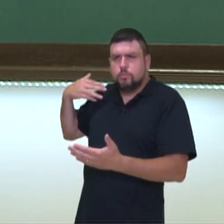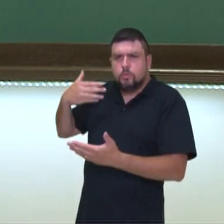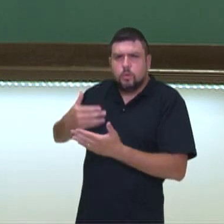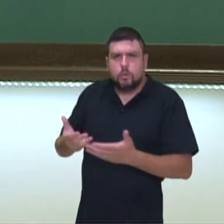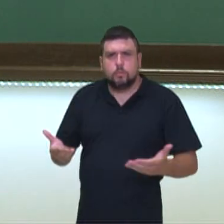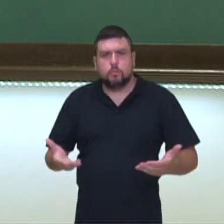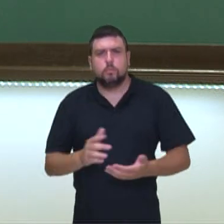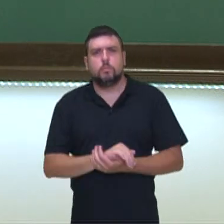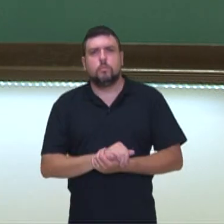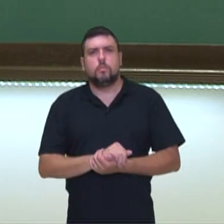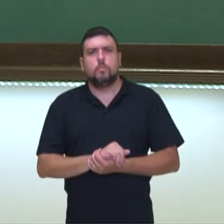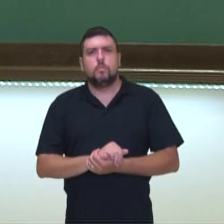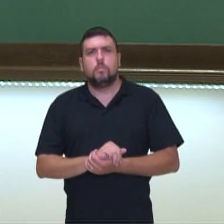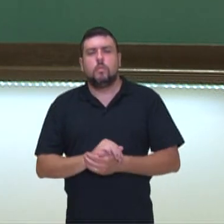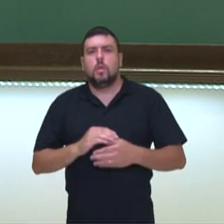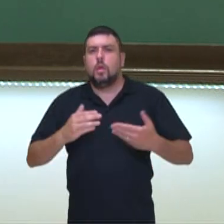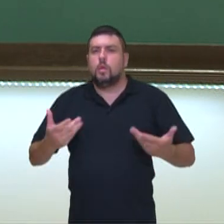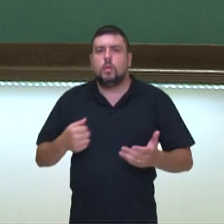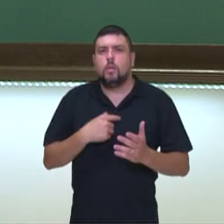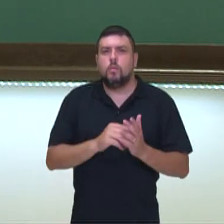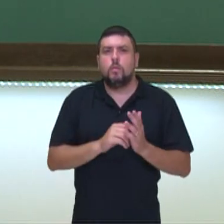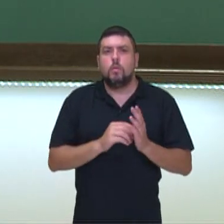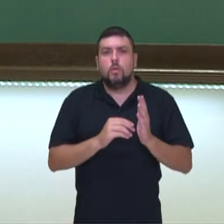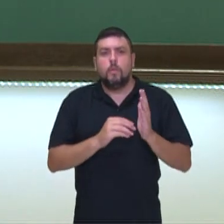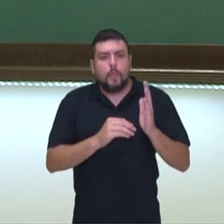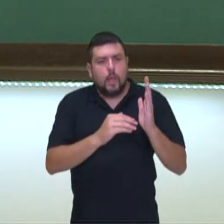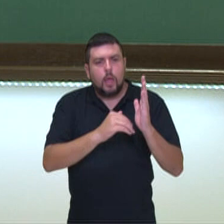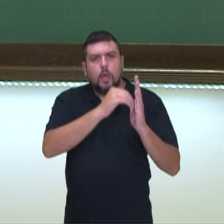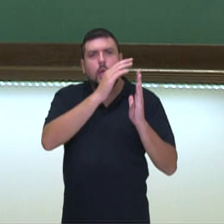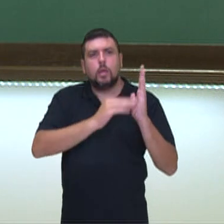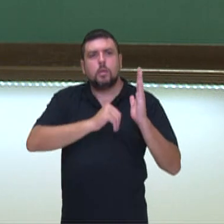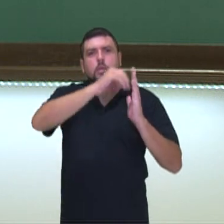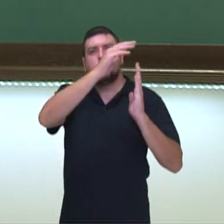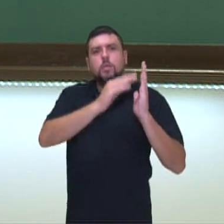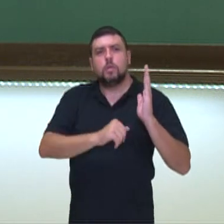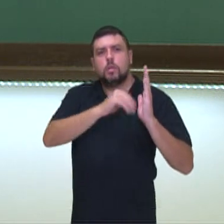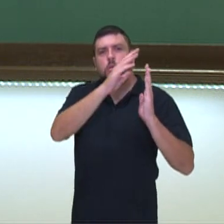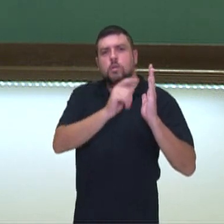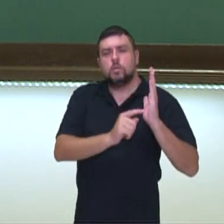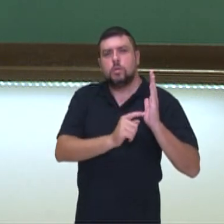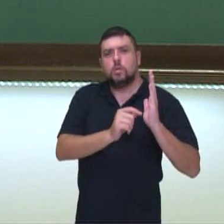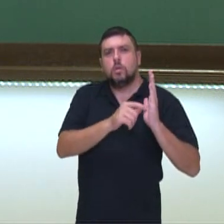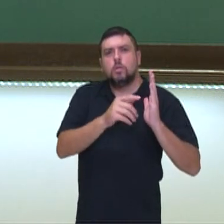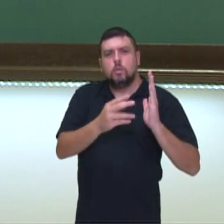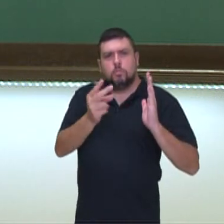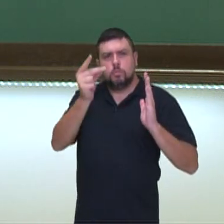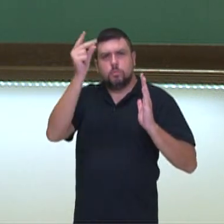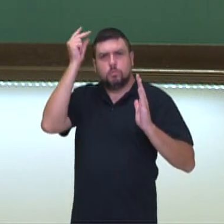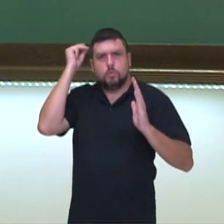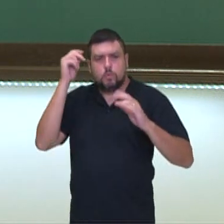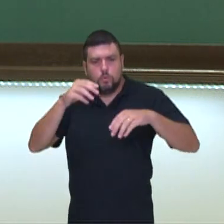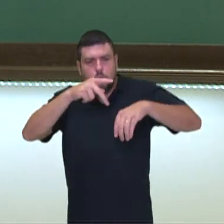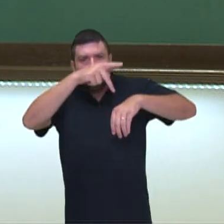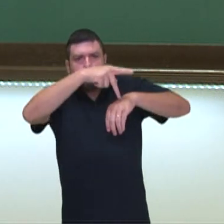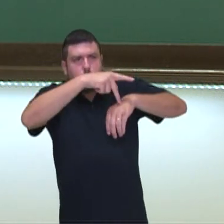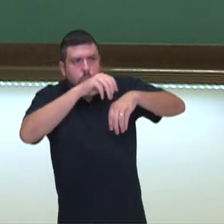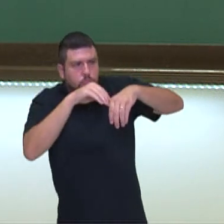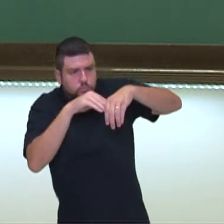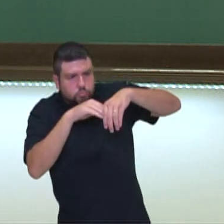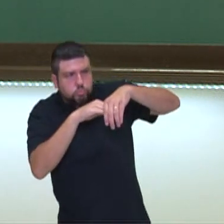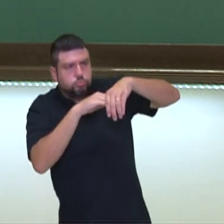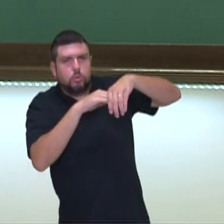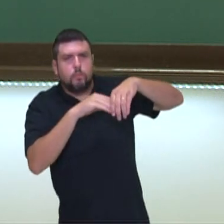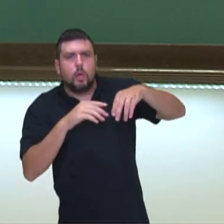hoje. Então, a tinta que o ser humano criou para pintar a parede de uma gruta na pré-história é tecnologia.